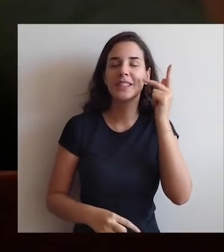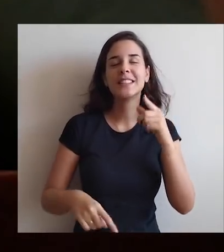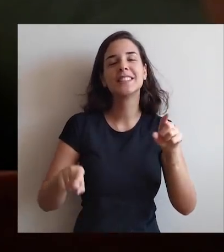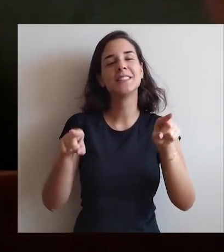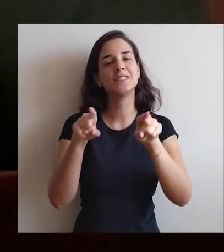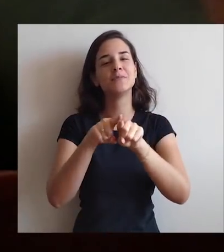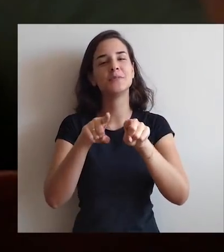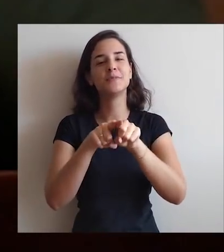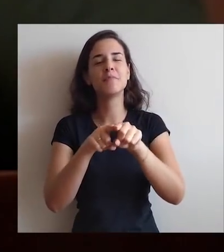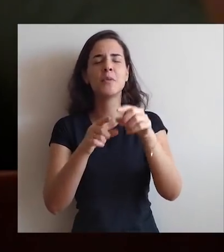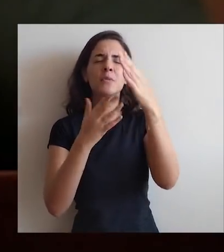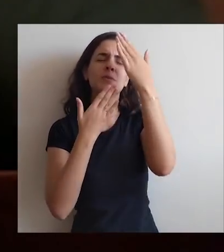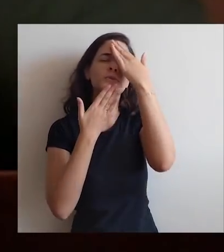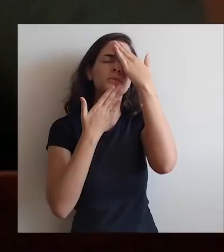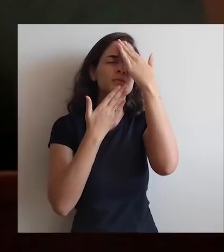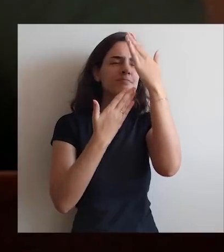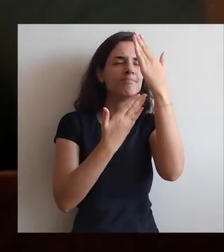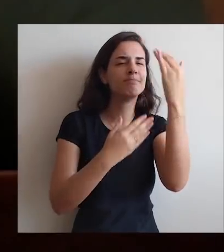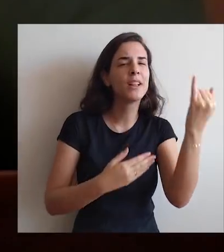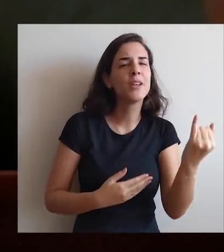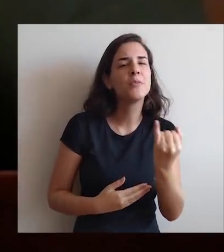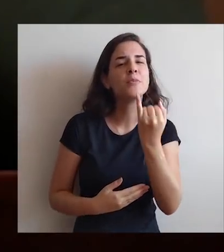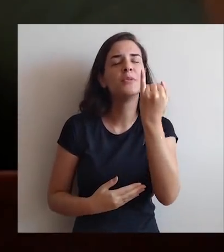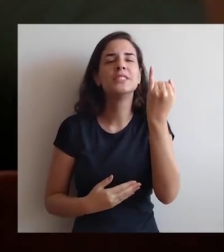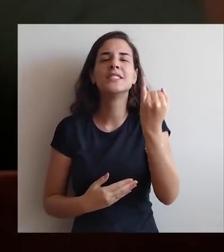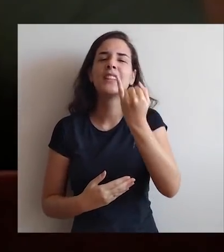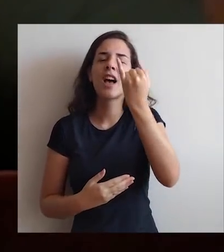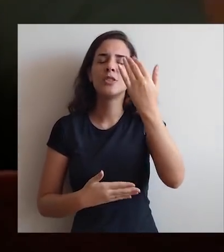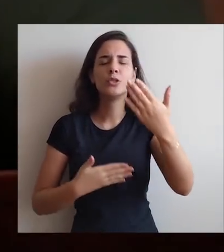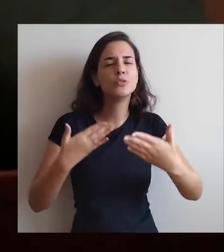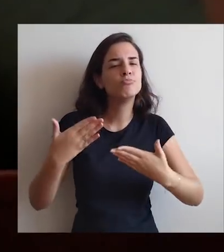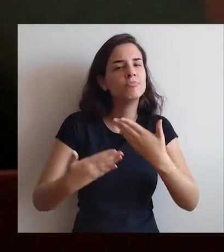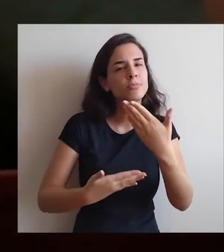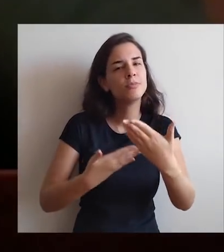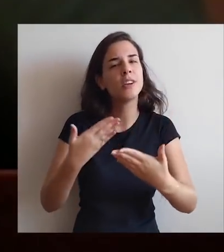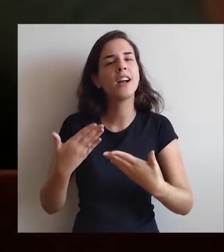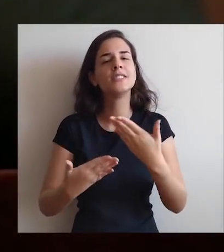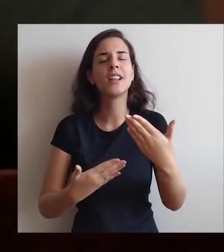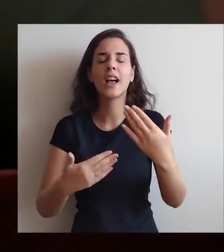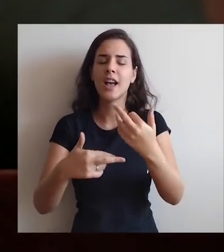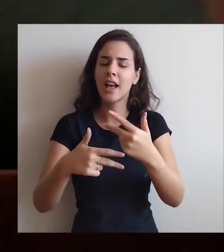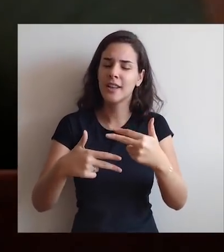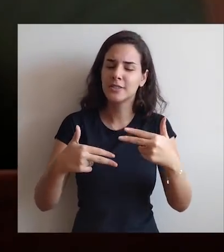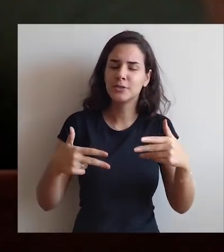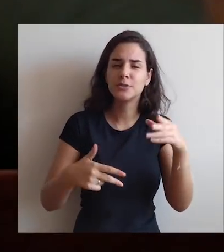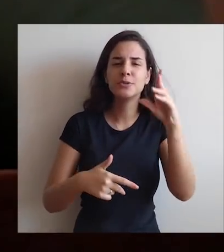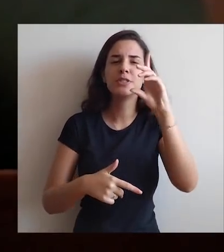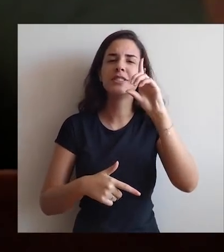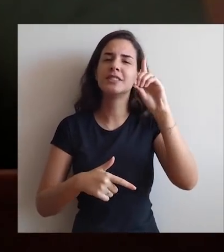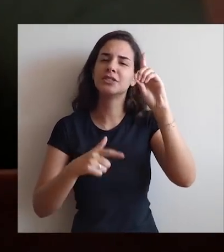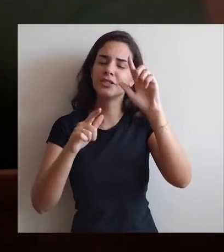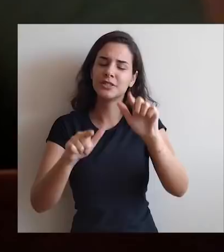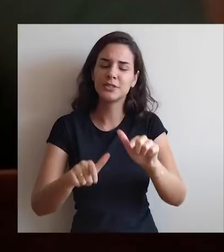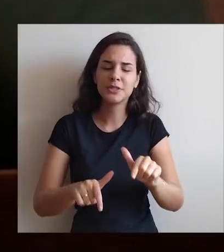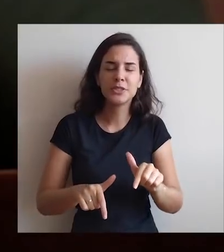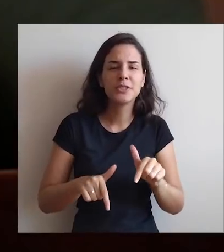seu pastor, Pastor Purim Júnior. Muito obrigado pela oportunidade de